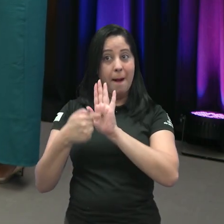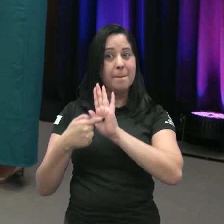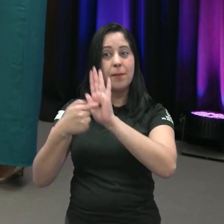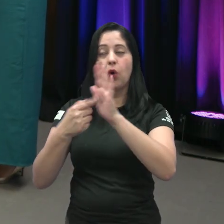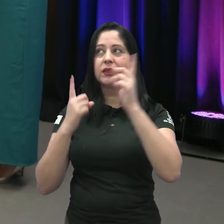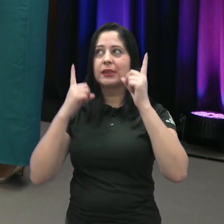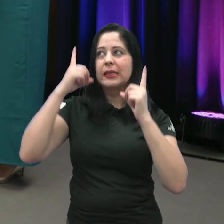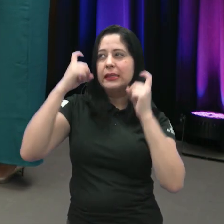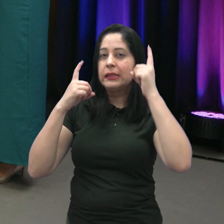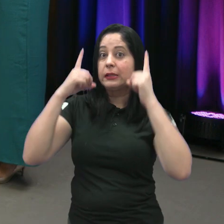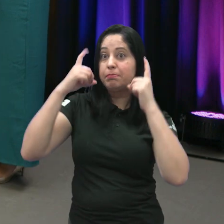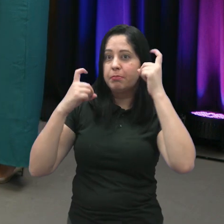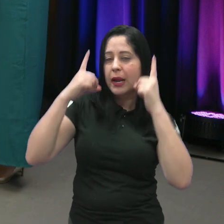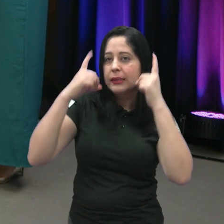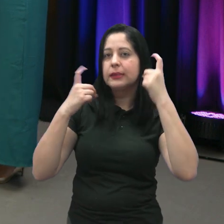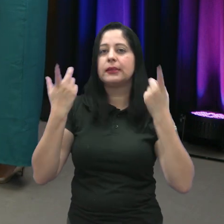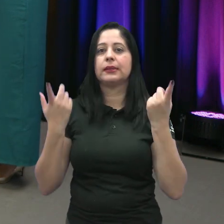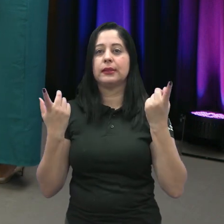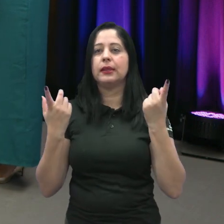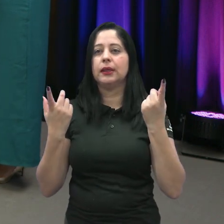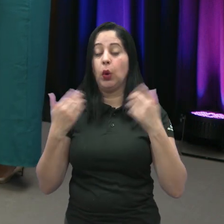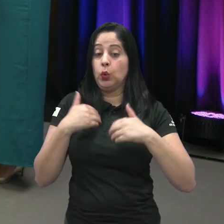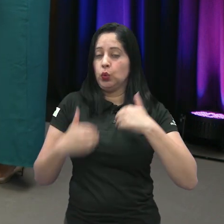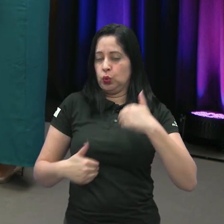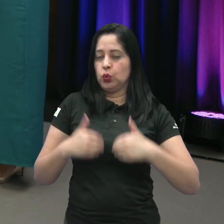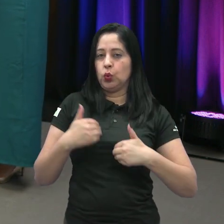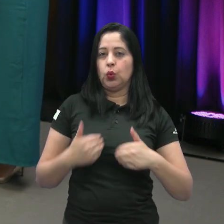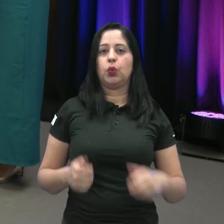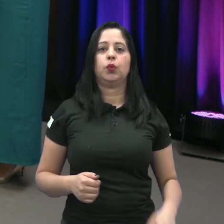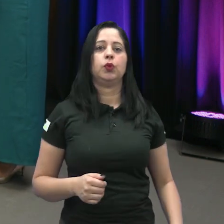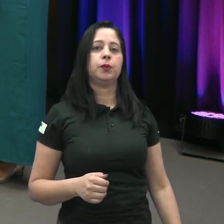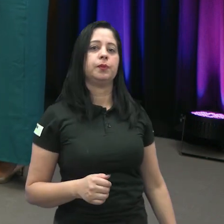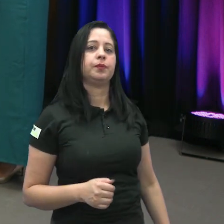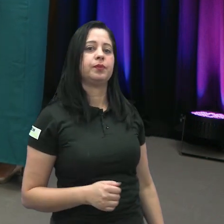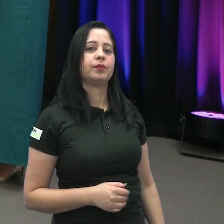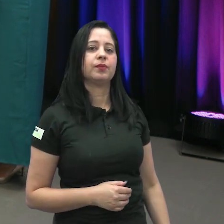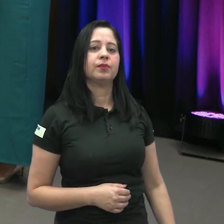né? As evidências que você tem no seu corpo, né? Sim.